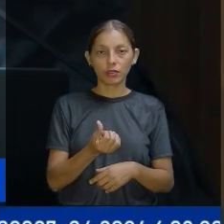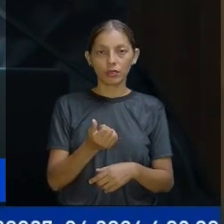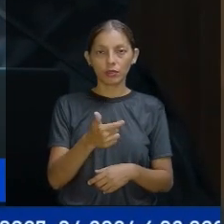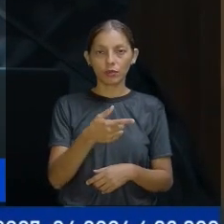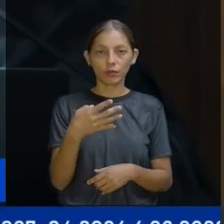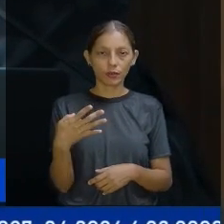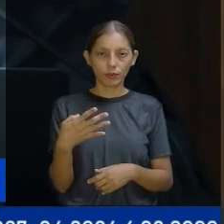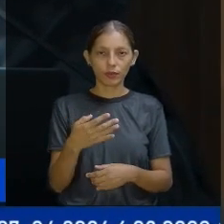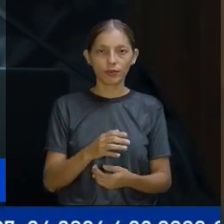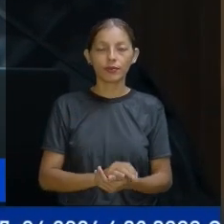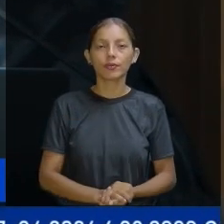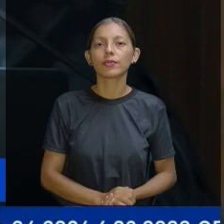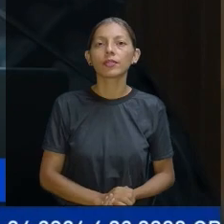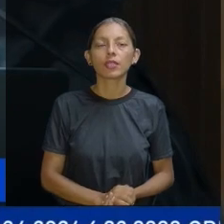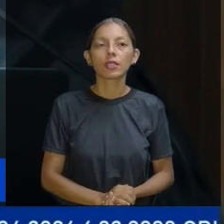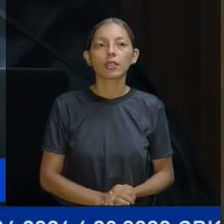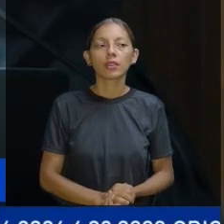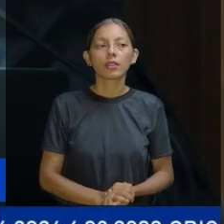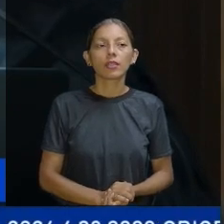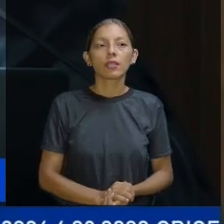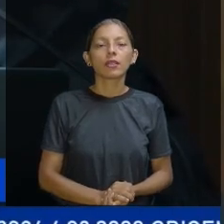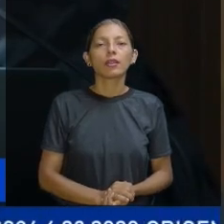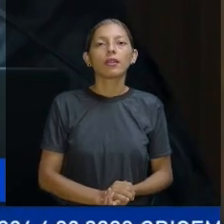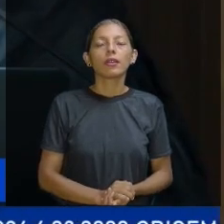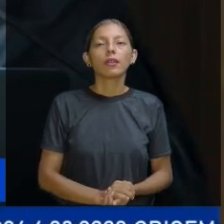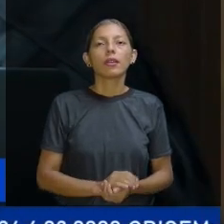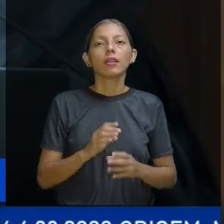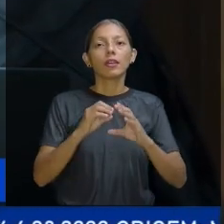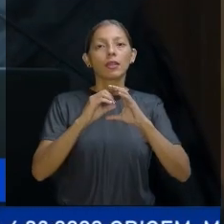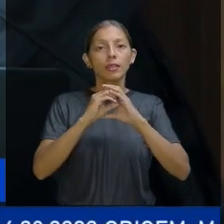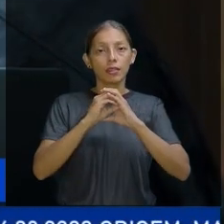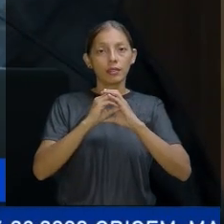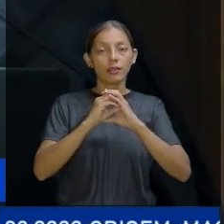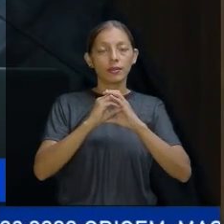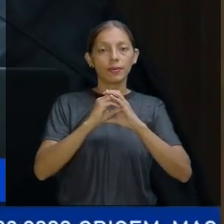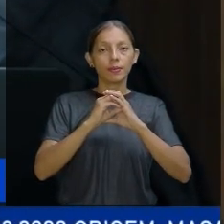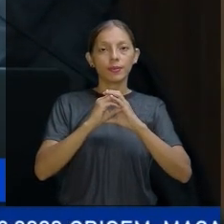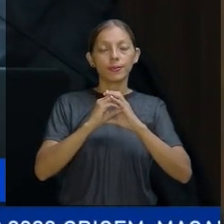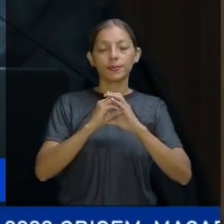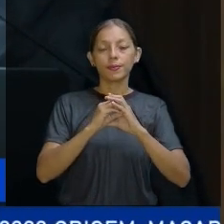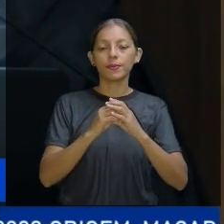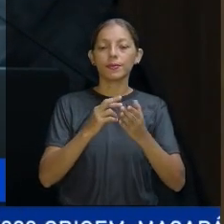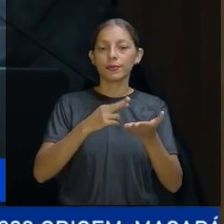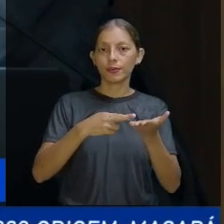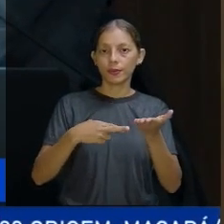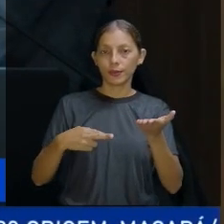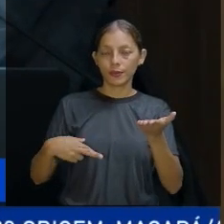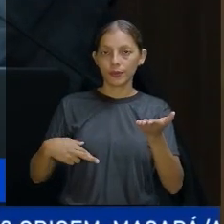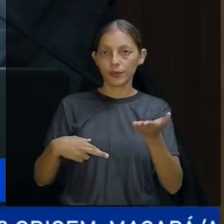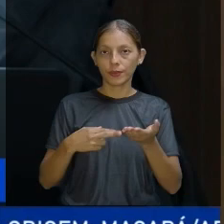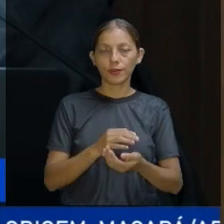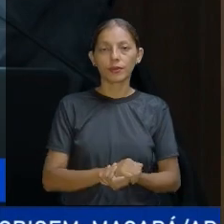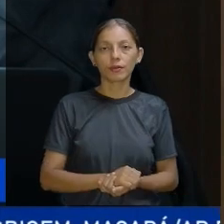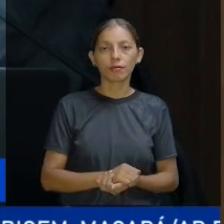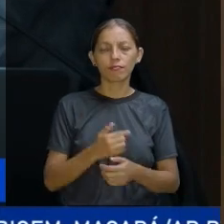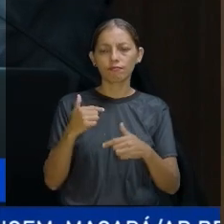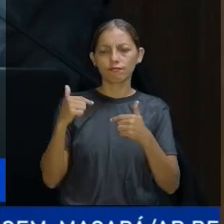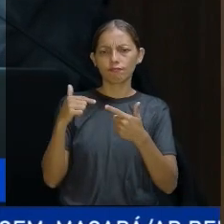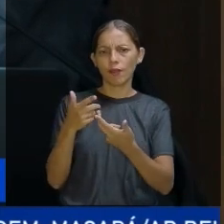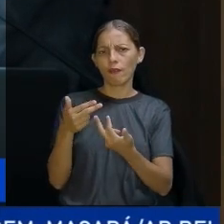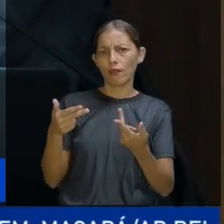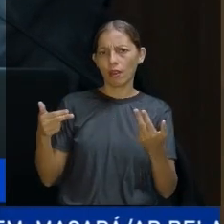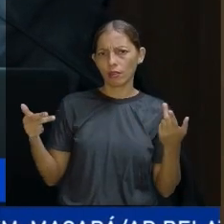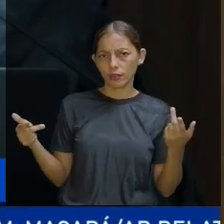2024. O interessado é o Tribunal Regional Eleitoral e trata do relatório das atividades realizadas